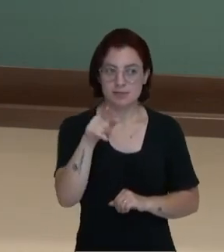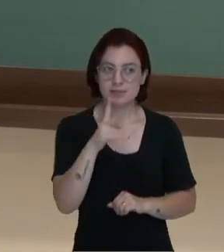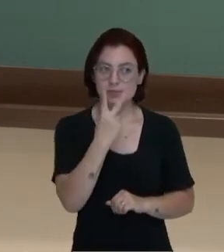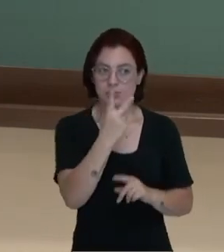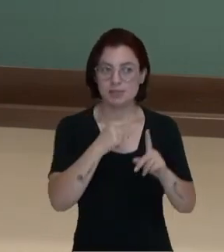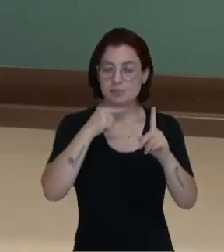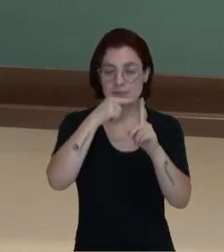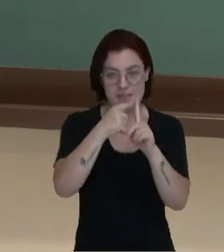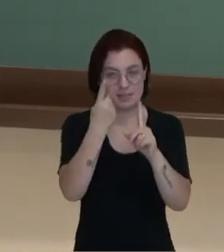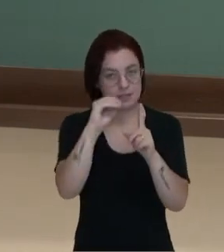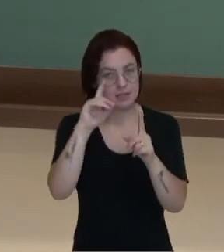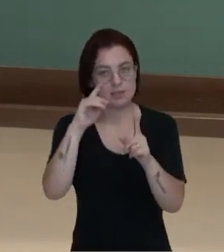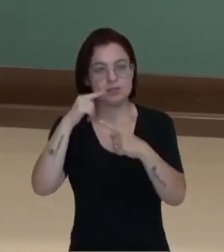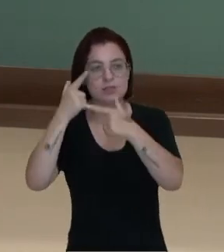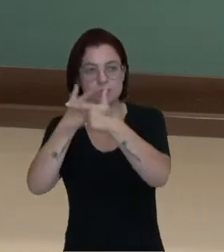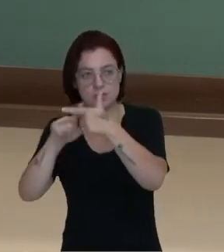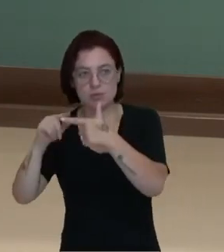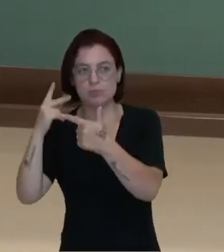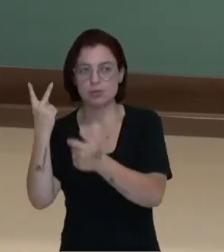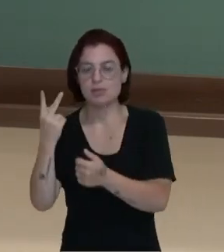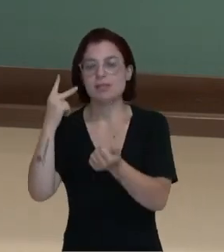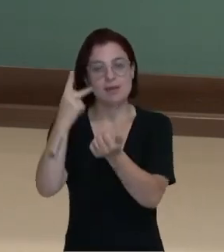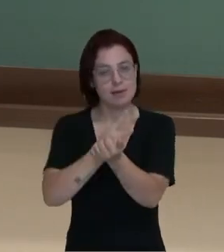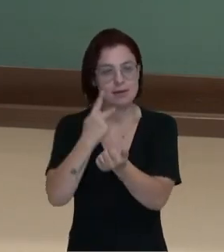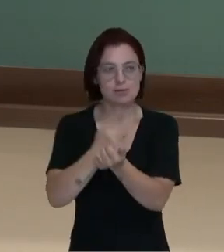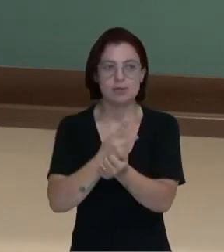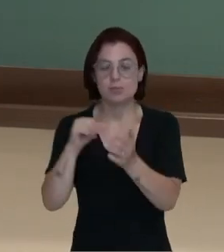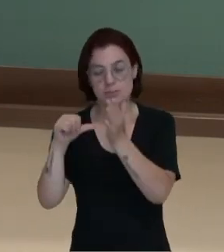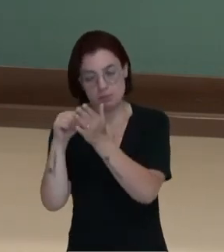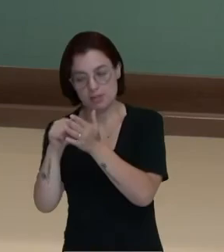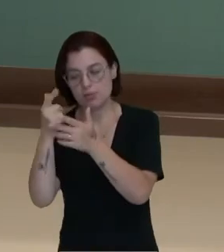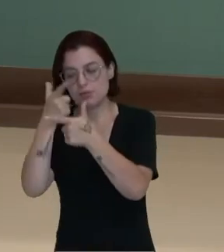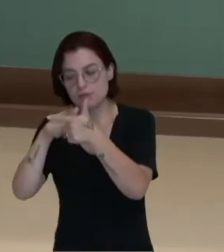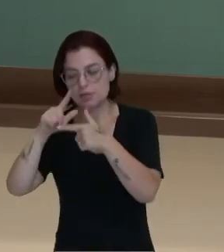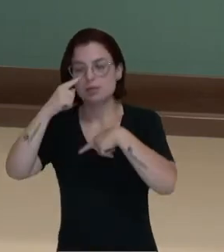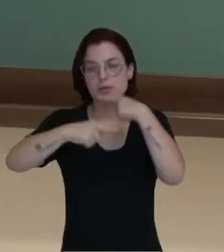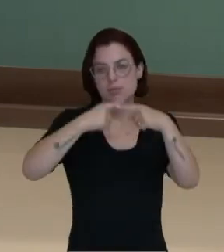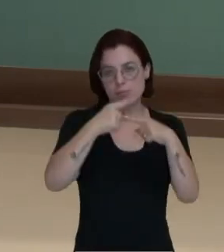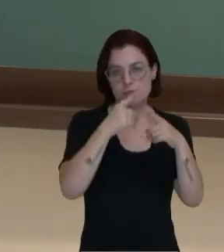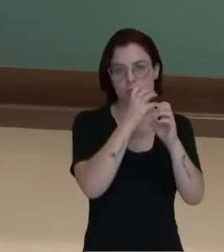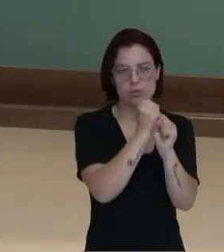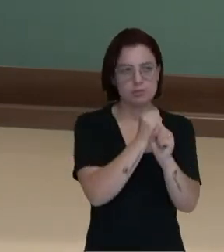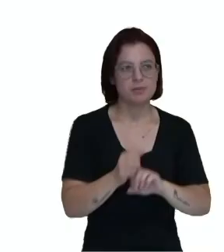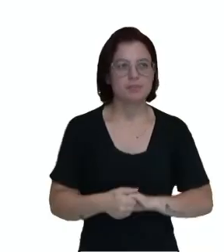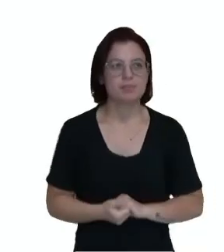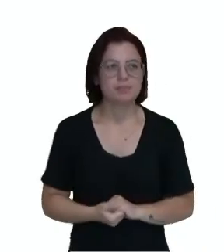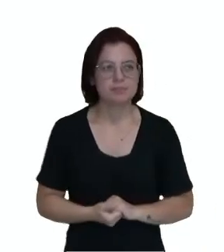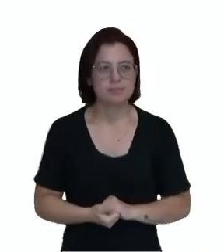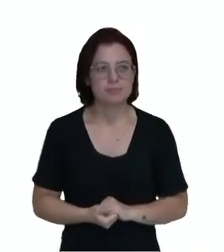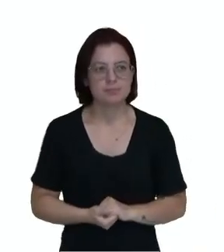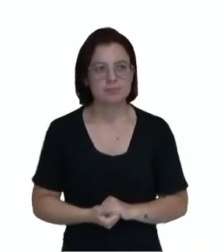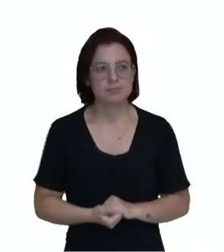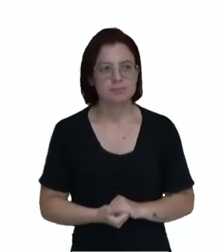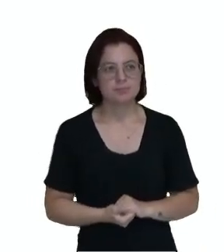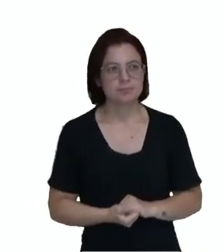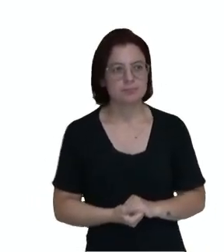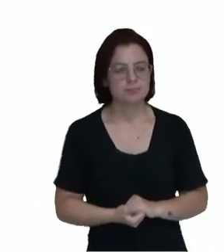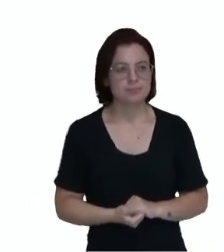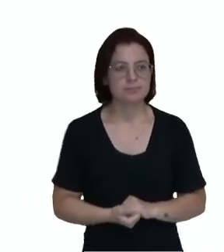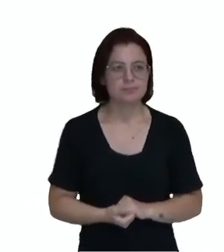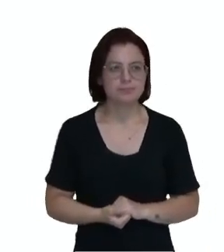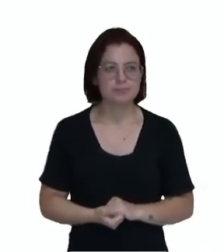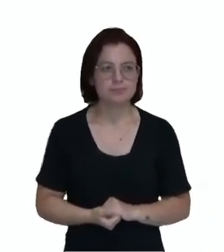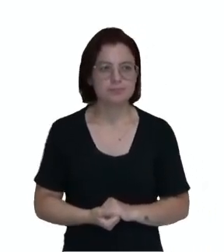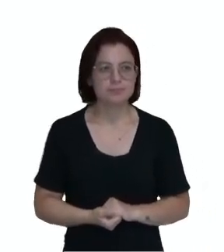daí dividido por 2, está errado. A ordem é a divisão primeiro, depois a adição. Vai ficar 3 vezes, abre